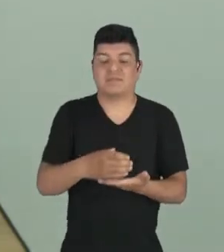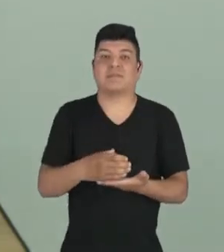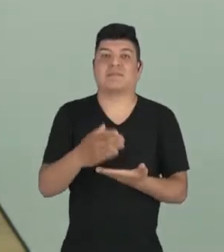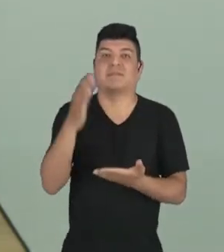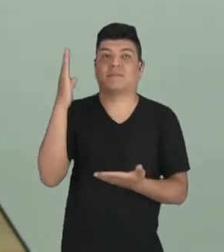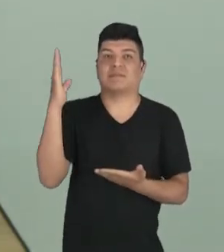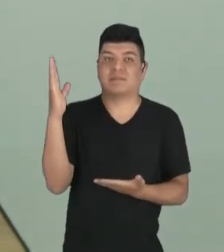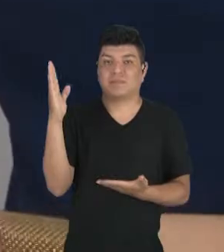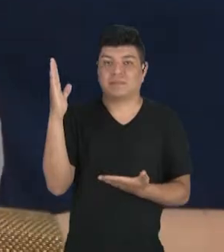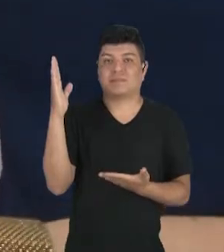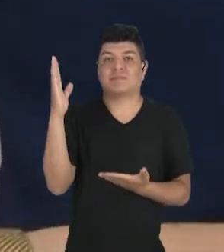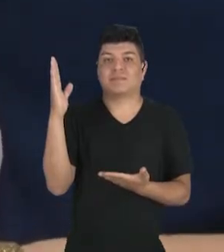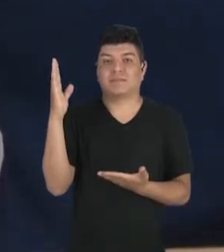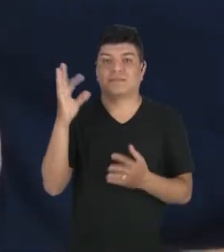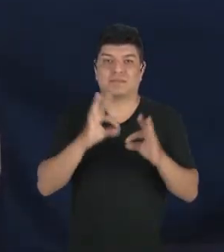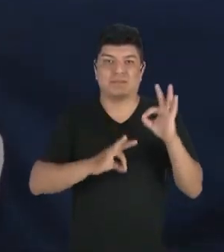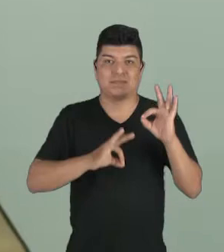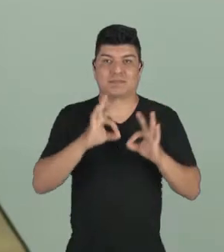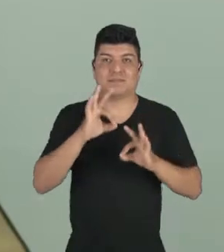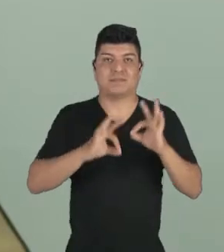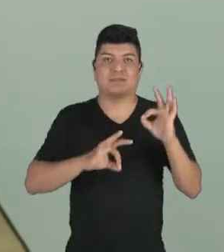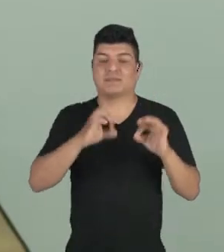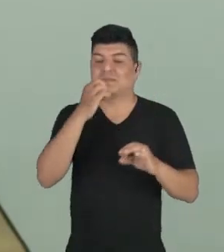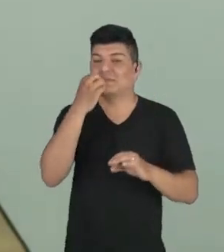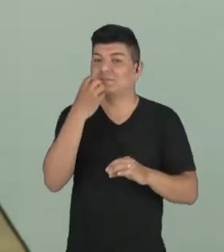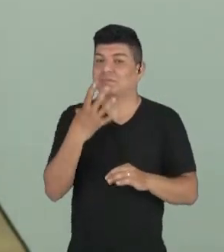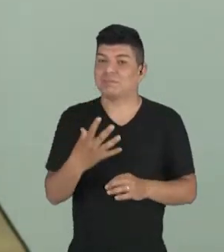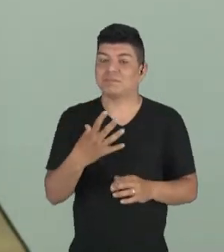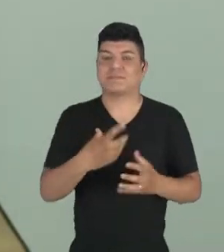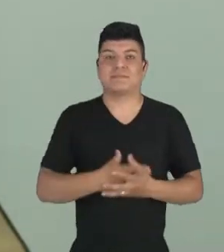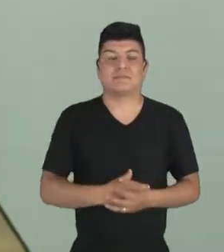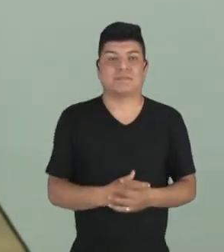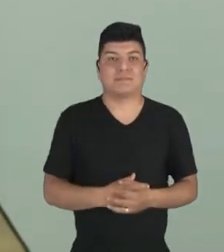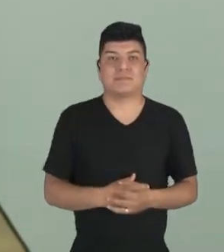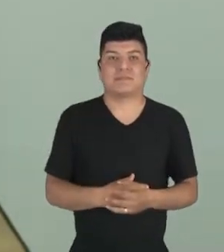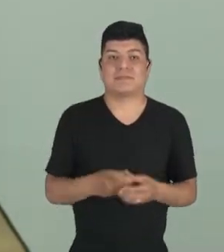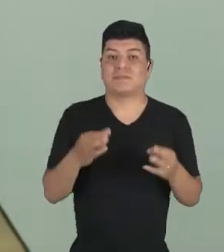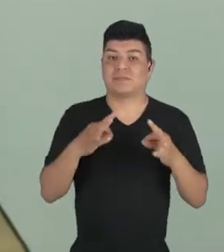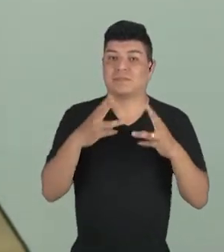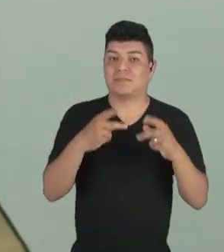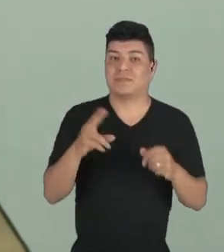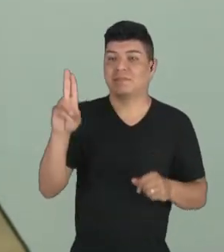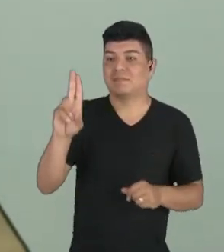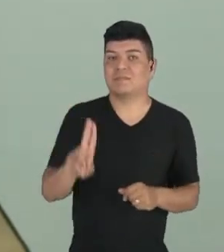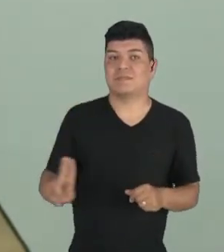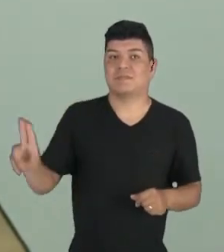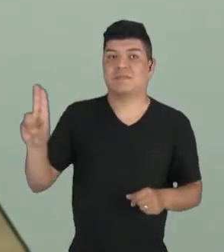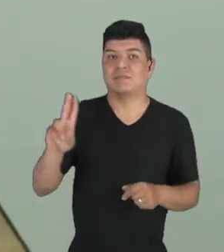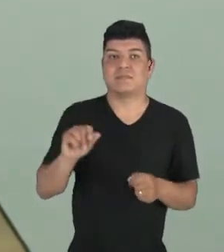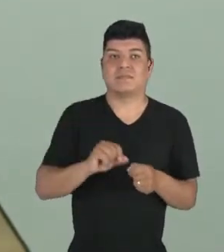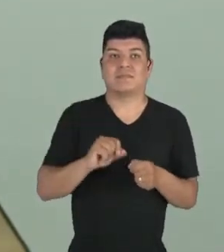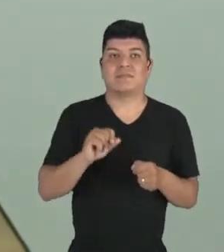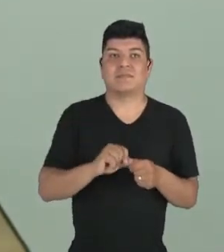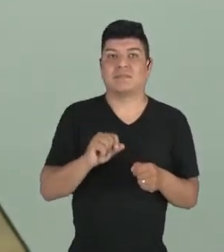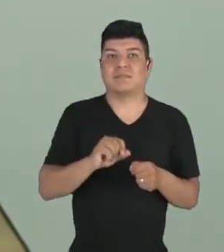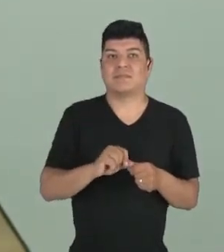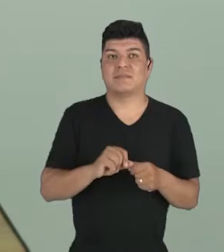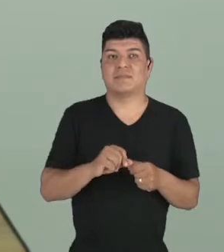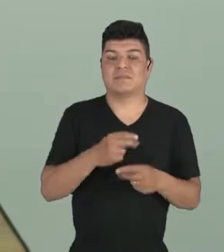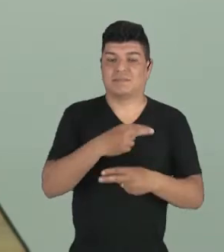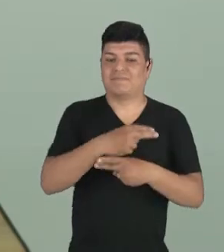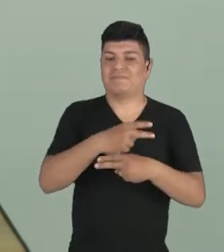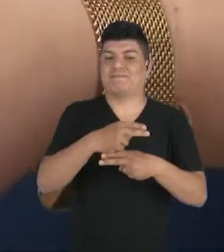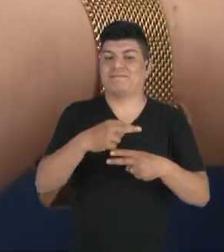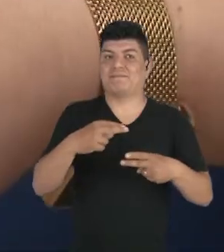só. Bem trabalhado, muito bem feito. Tudo que eles utilizam para fazer os instrumentos,